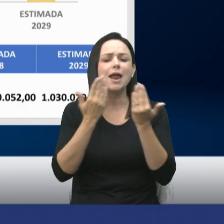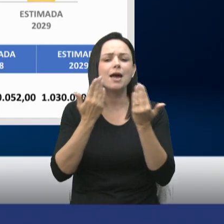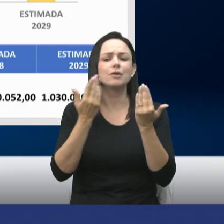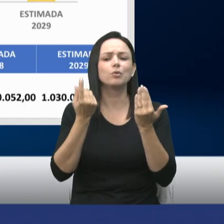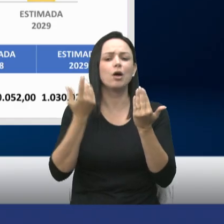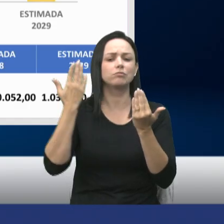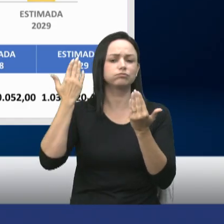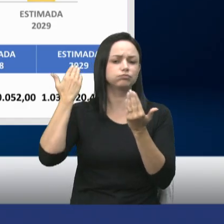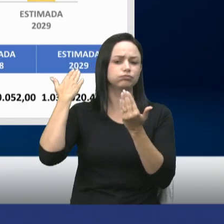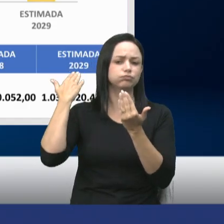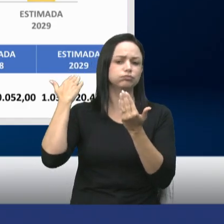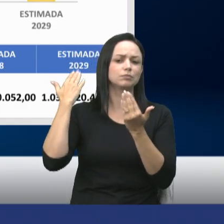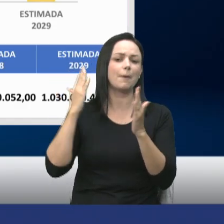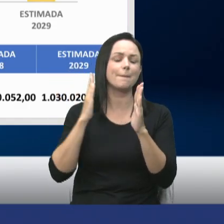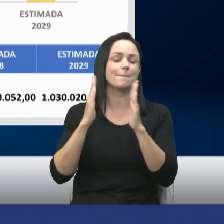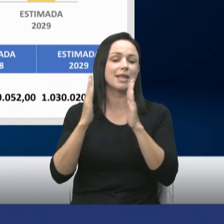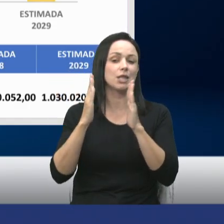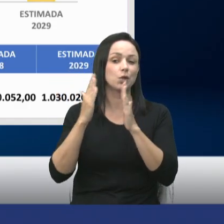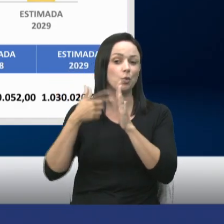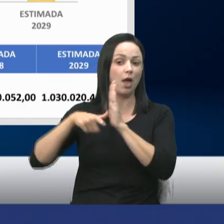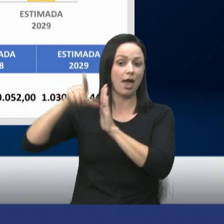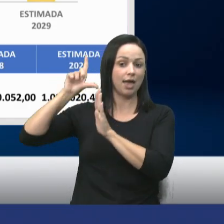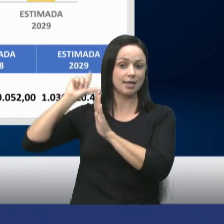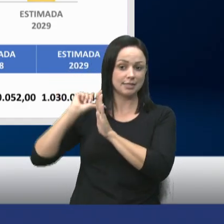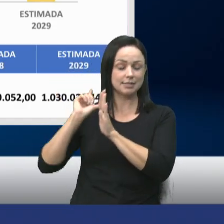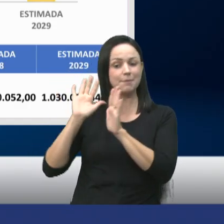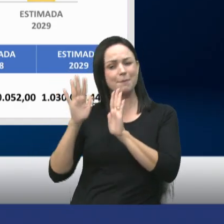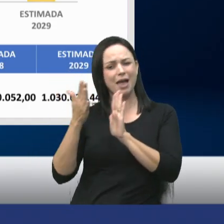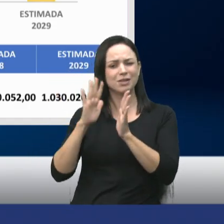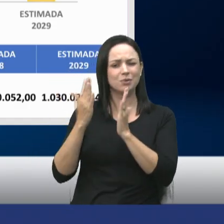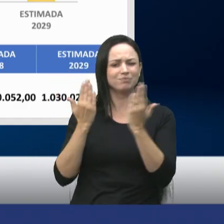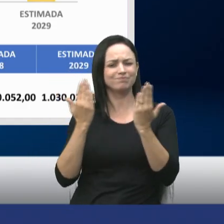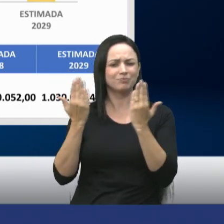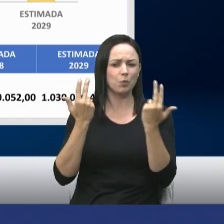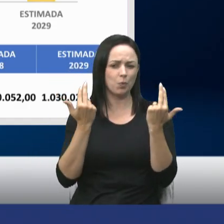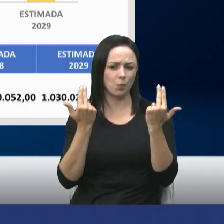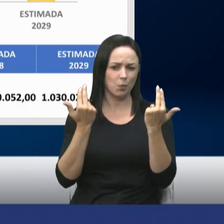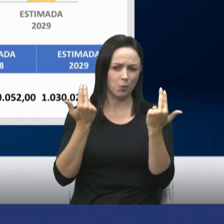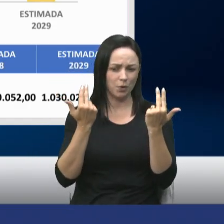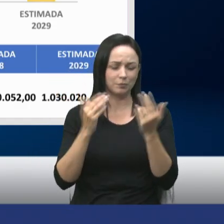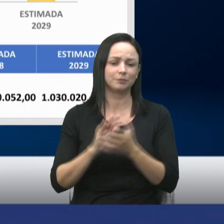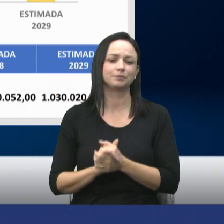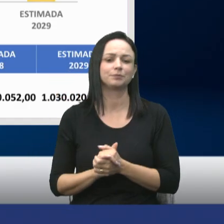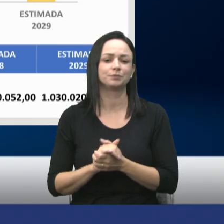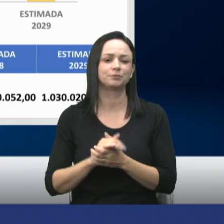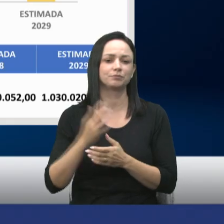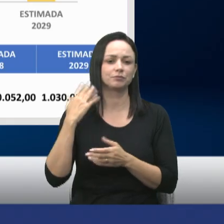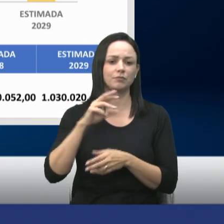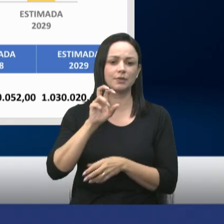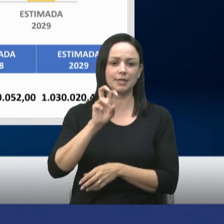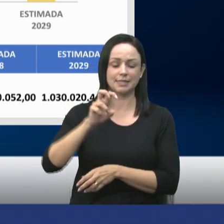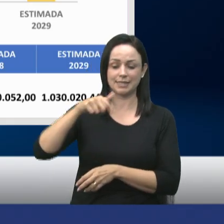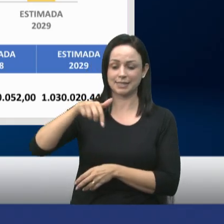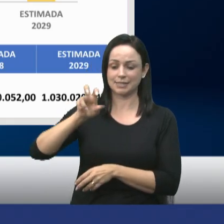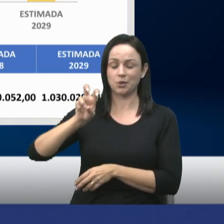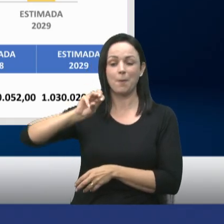teve aí nos períodos anteriores. Em 2022, nós arrecadamos um valor de R$